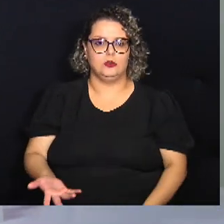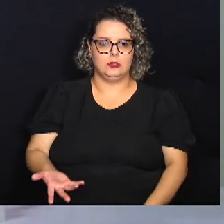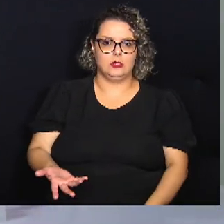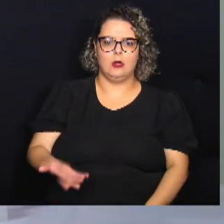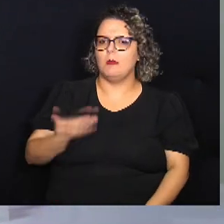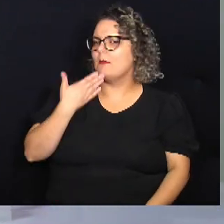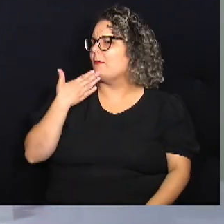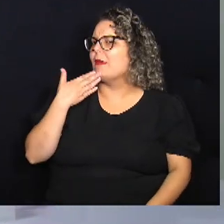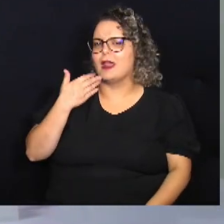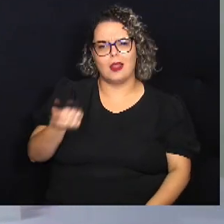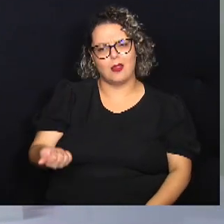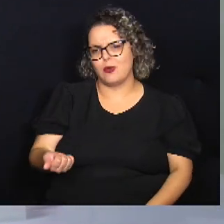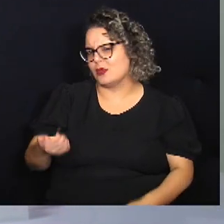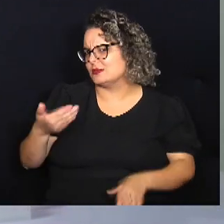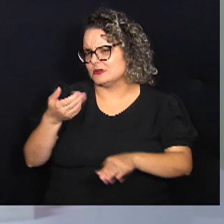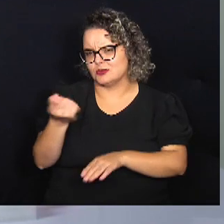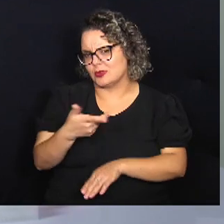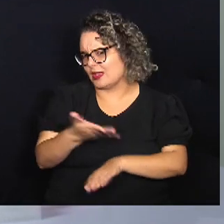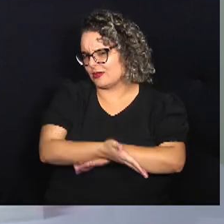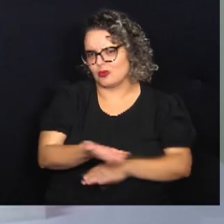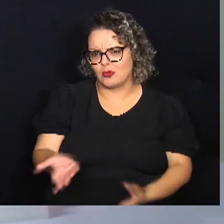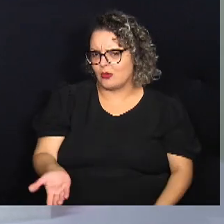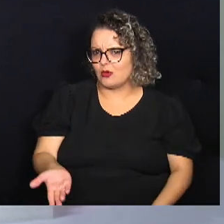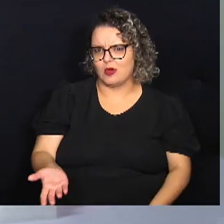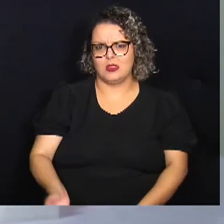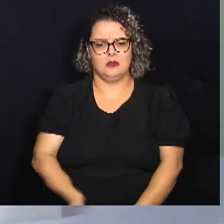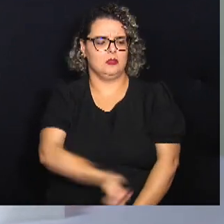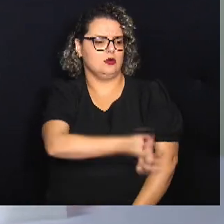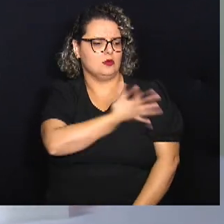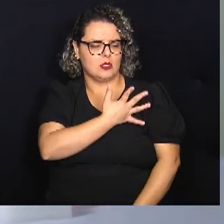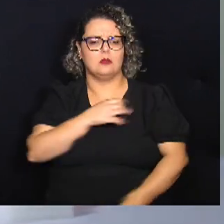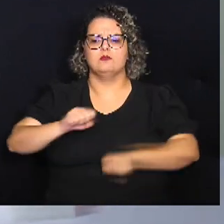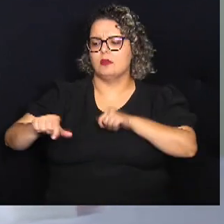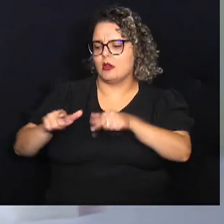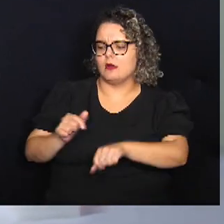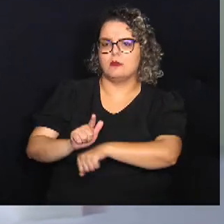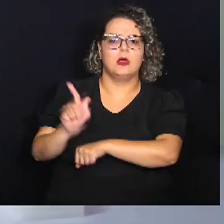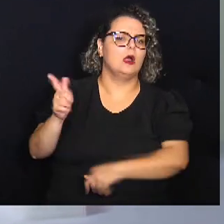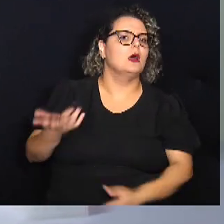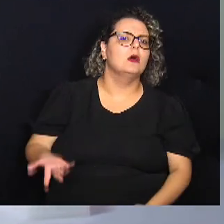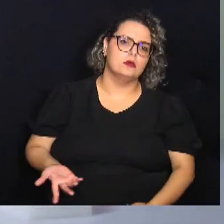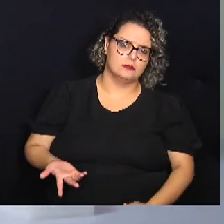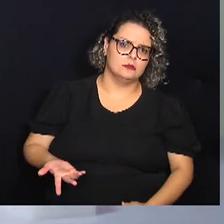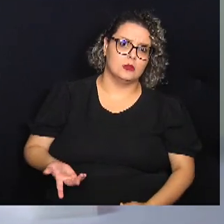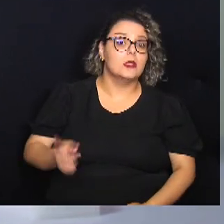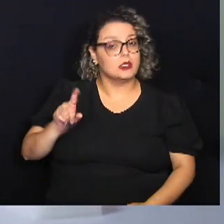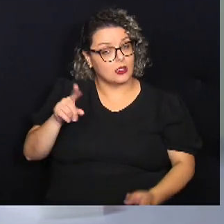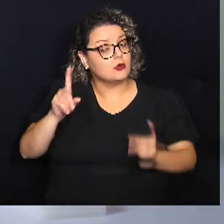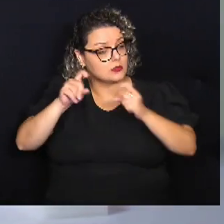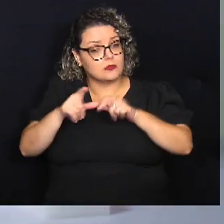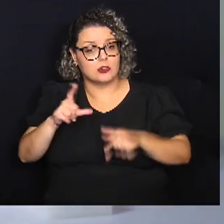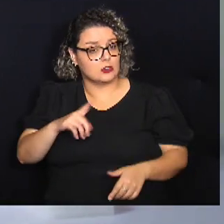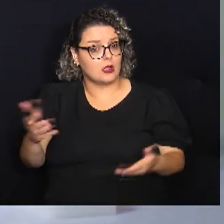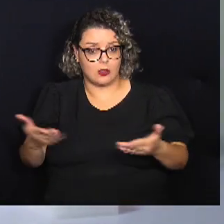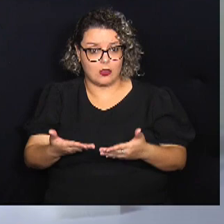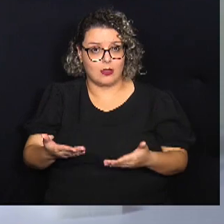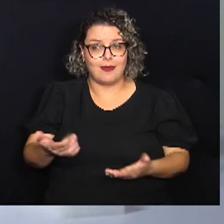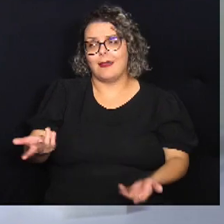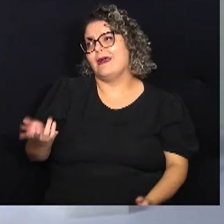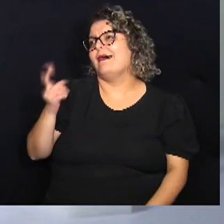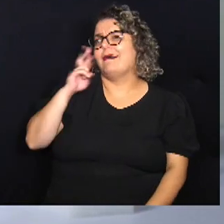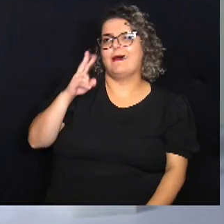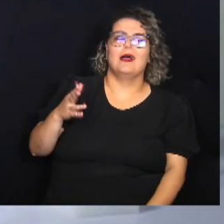eles entraram. Eu acho que esse é o desafio que a gente tem agora, né? Então não adianta a gente olhar e falar, no